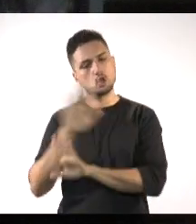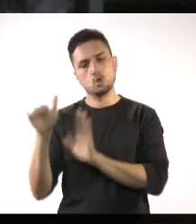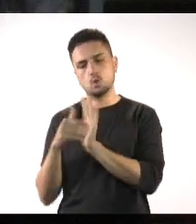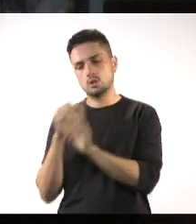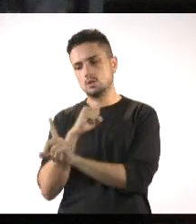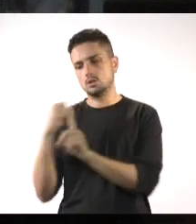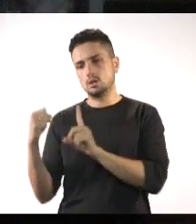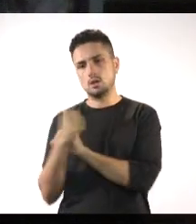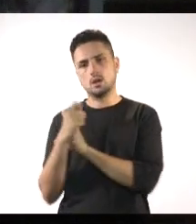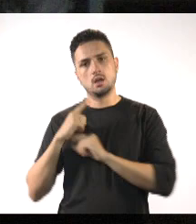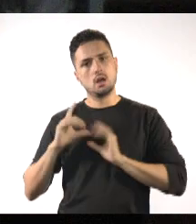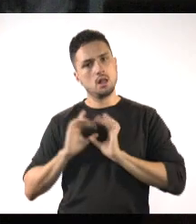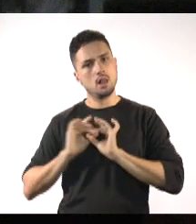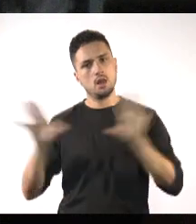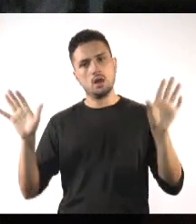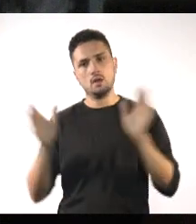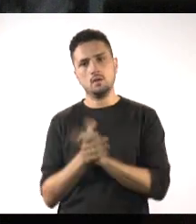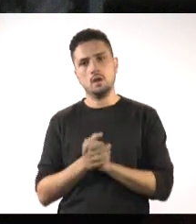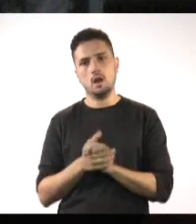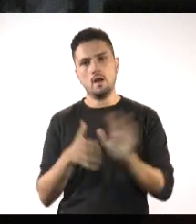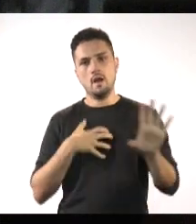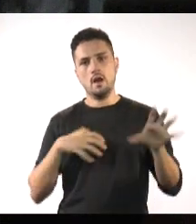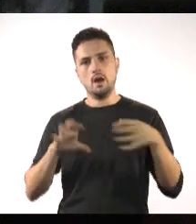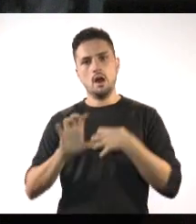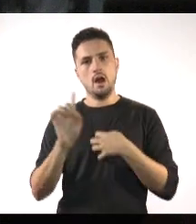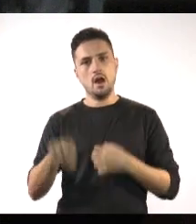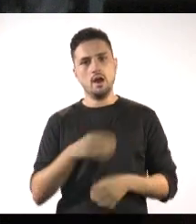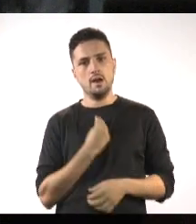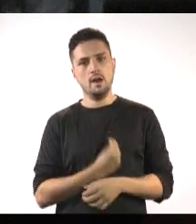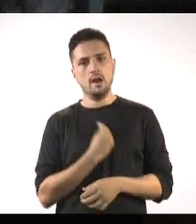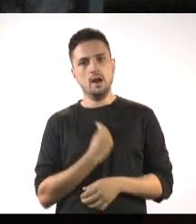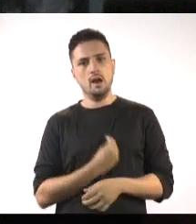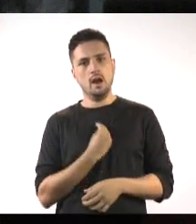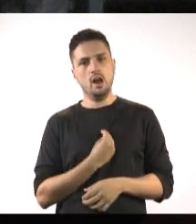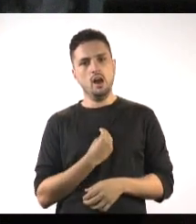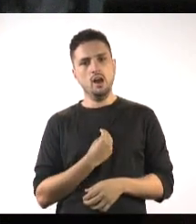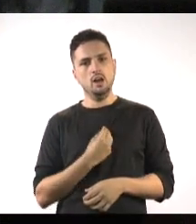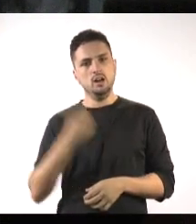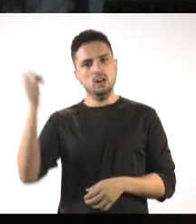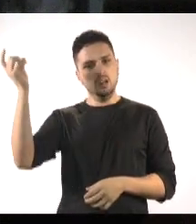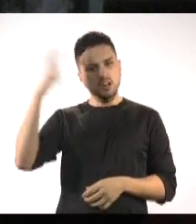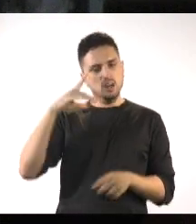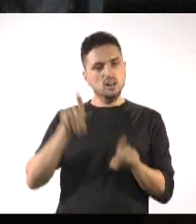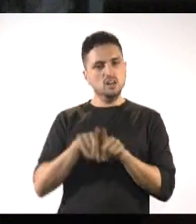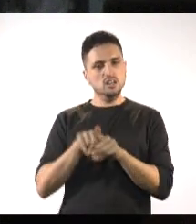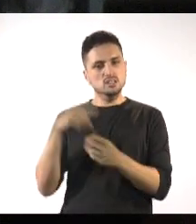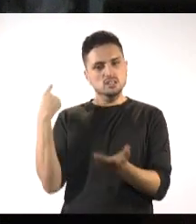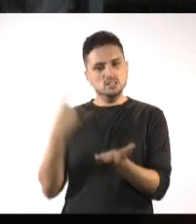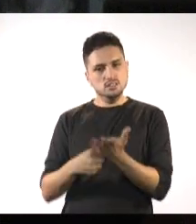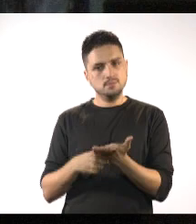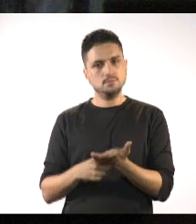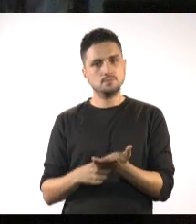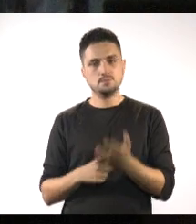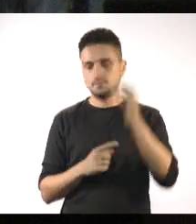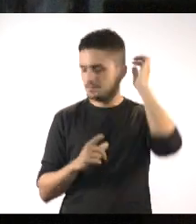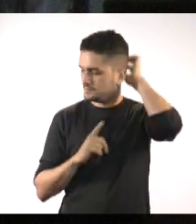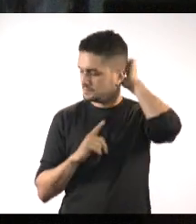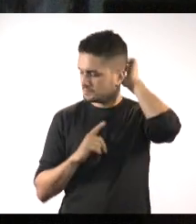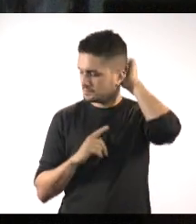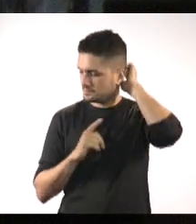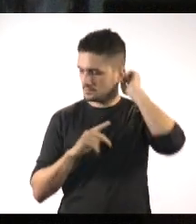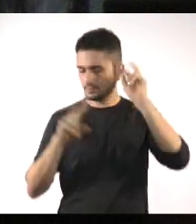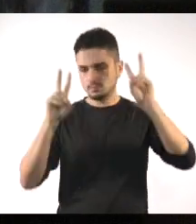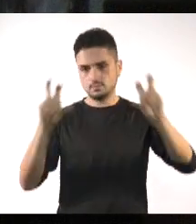O assunto fraternidade e vida, dom e compromisso, com o lema viu,